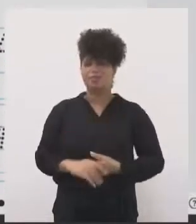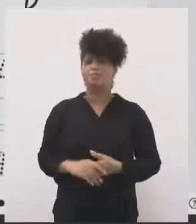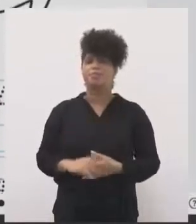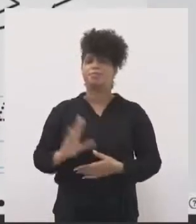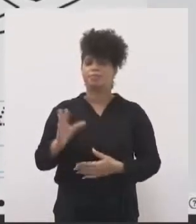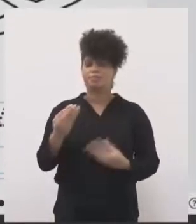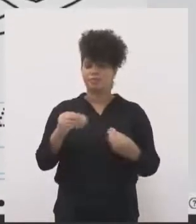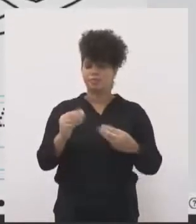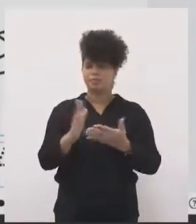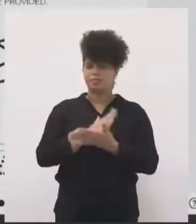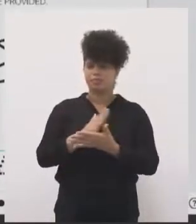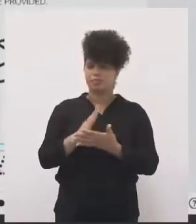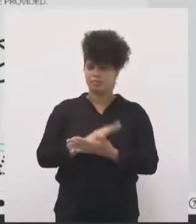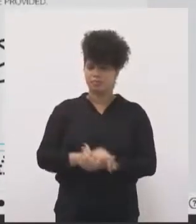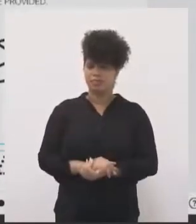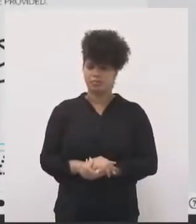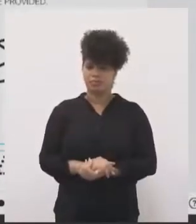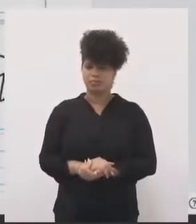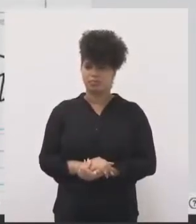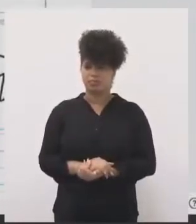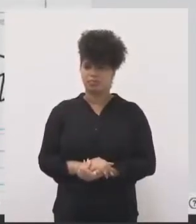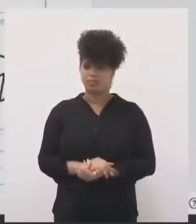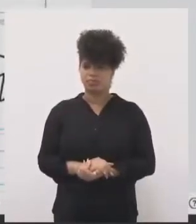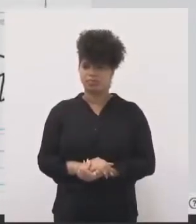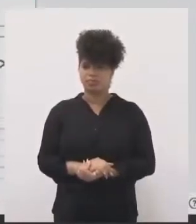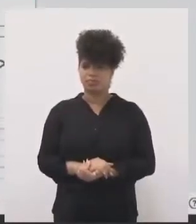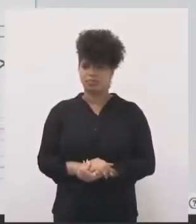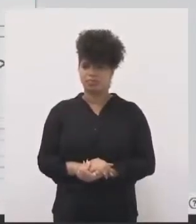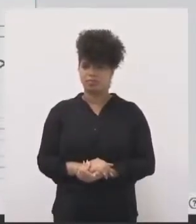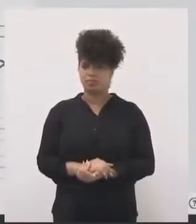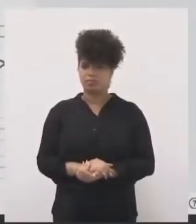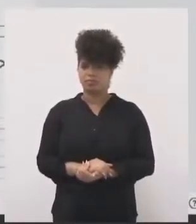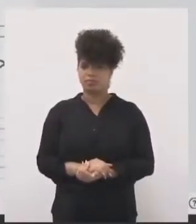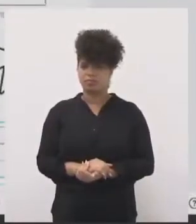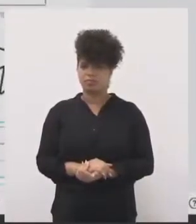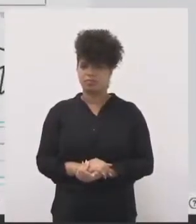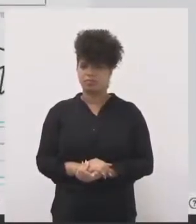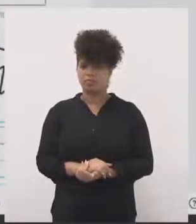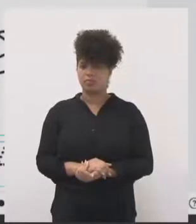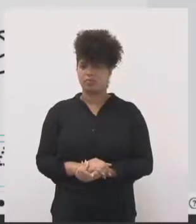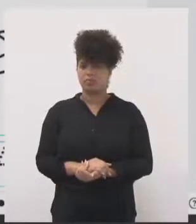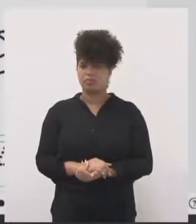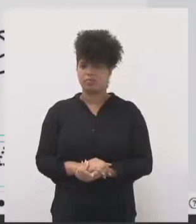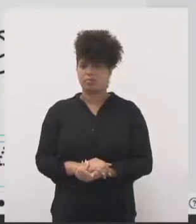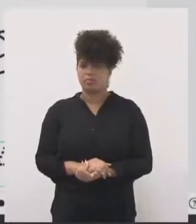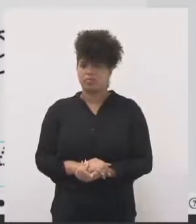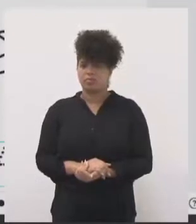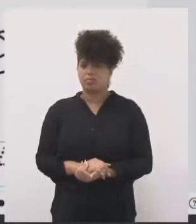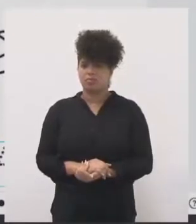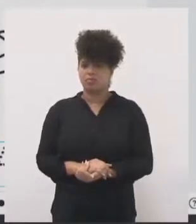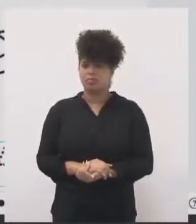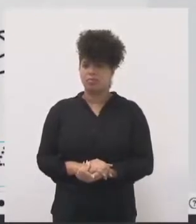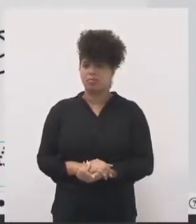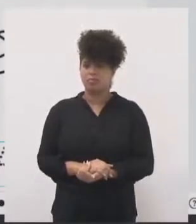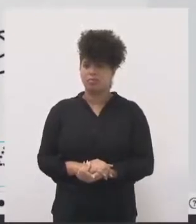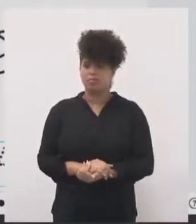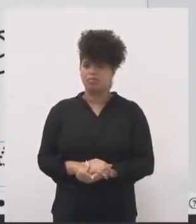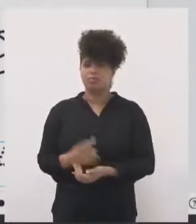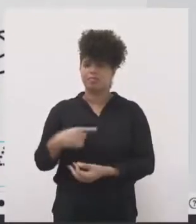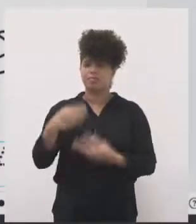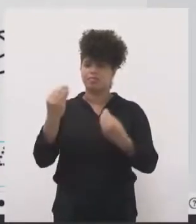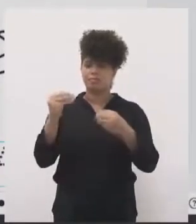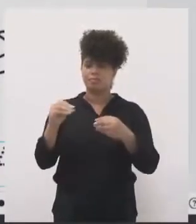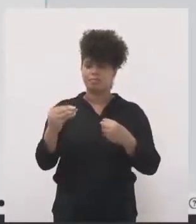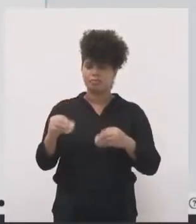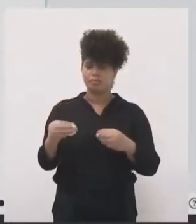coisas, deixa eu voltar aqui, eu acho que eu apaguei a página errada. Ô, Carla. Oi. Só aproveitando, a gente colocou